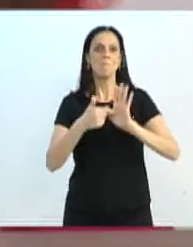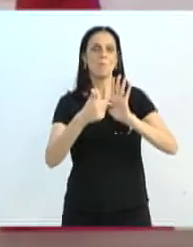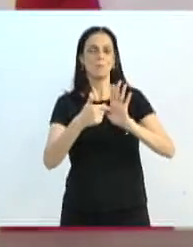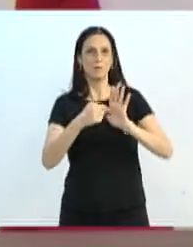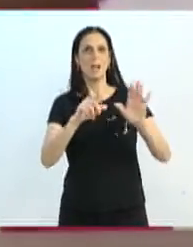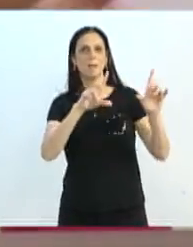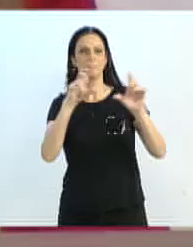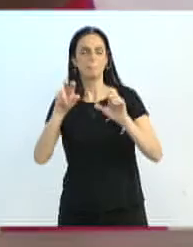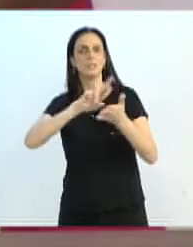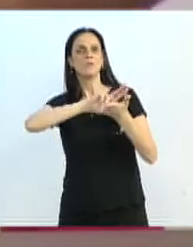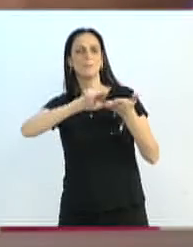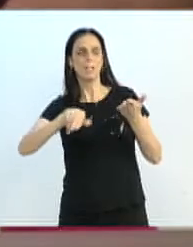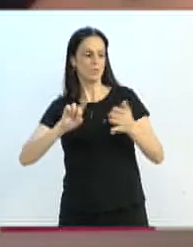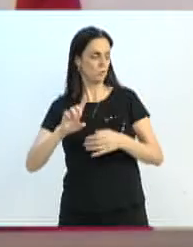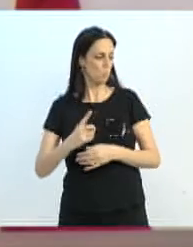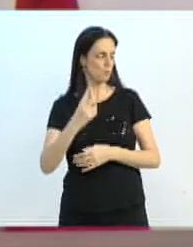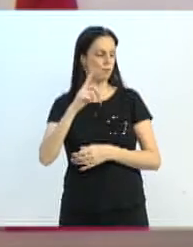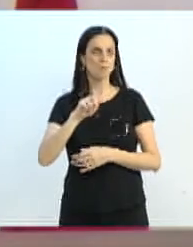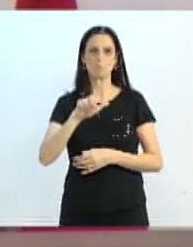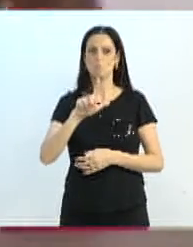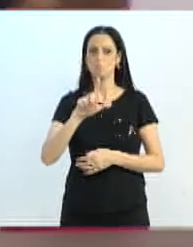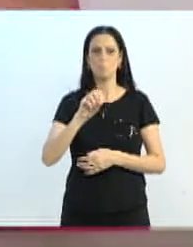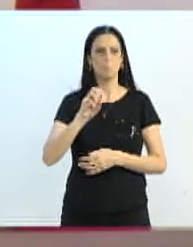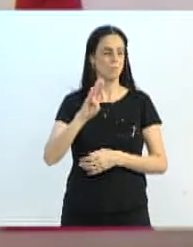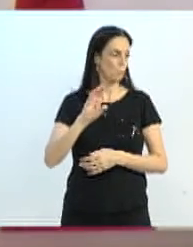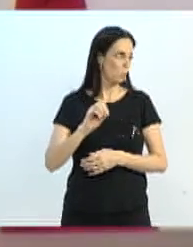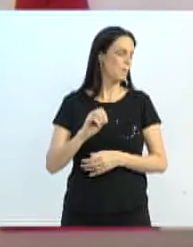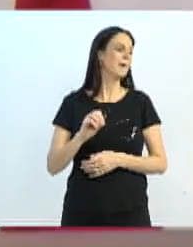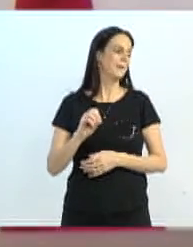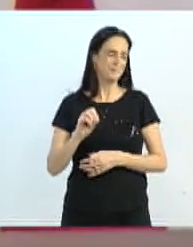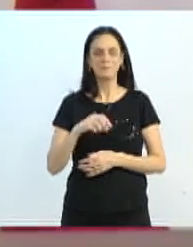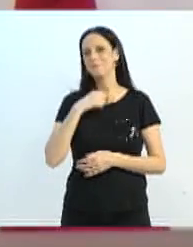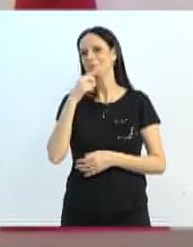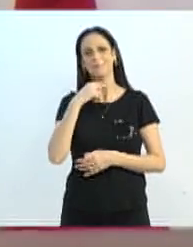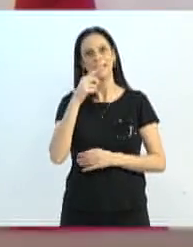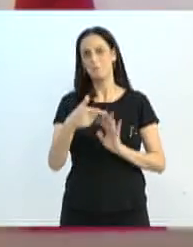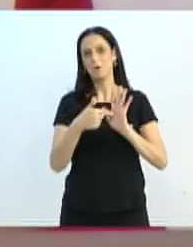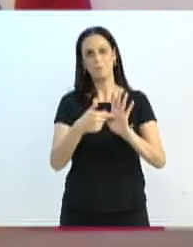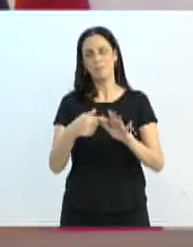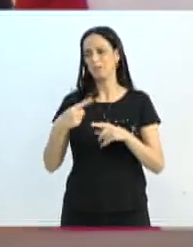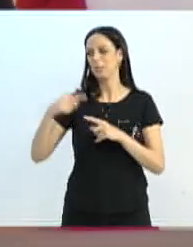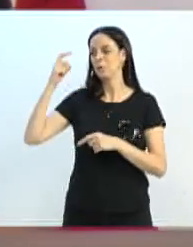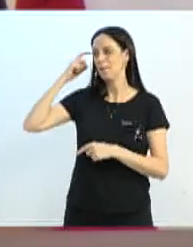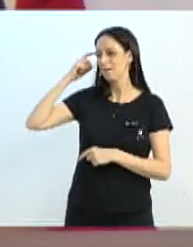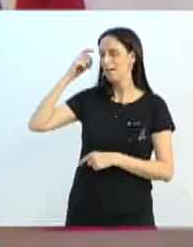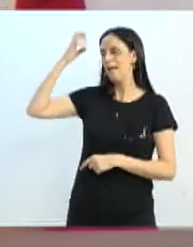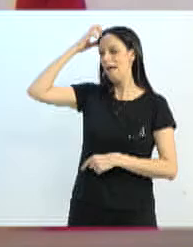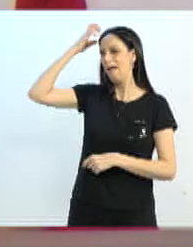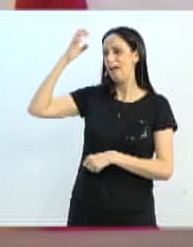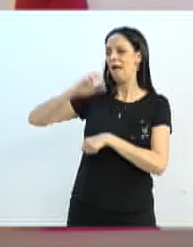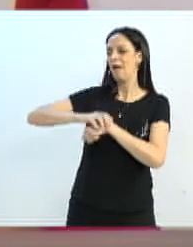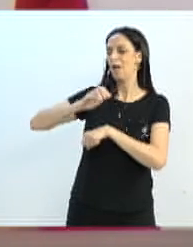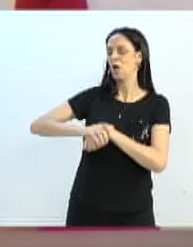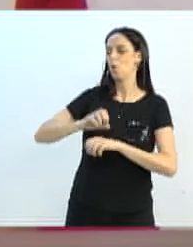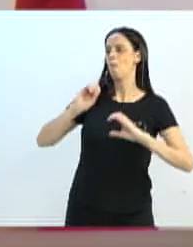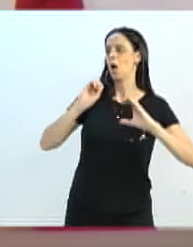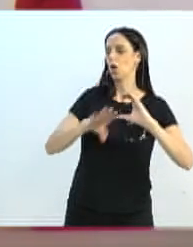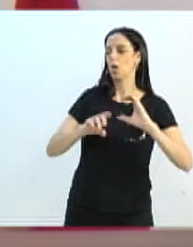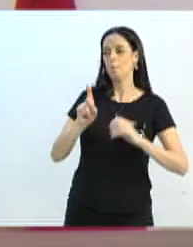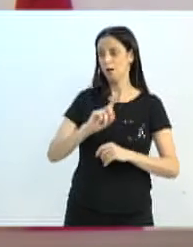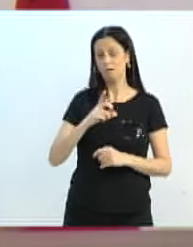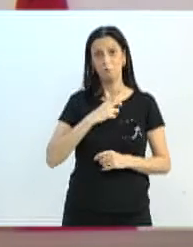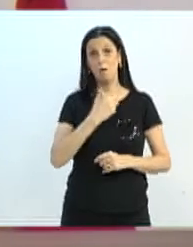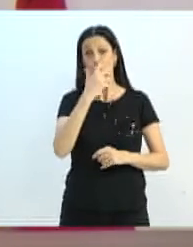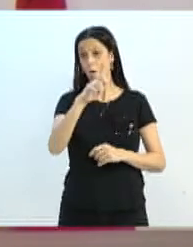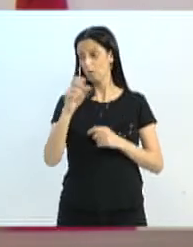Globo ou de alguns que vocês vivem falando que é a culpada de tudo também, aí ninguém iria acreditar sobre essas recentes